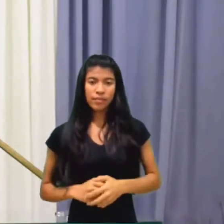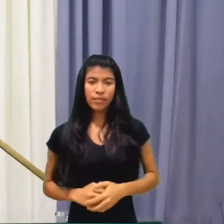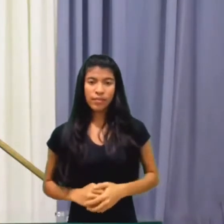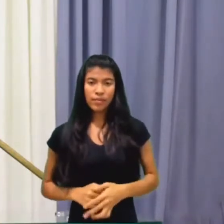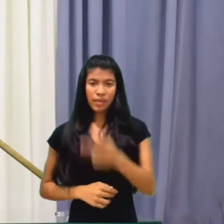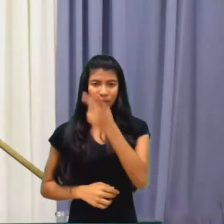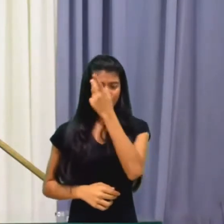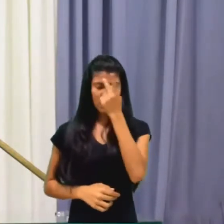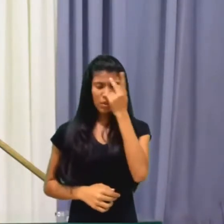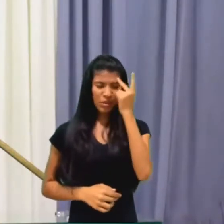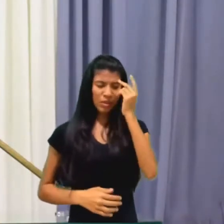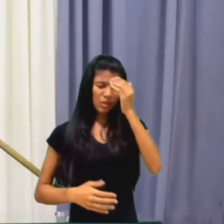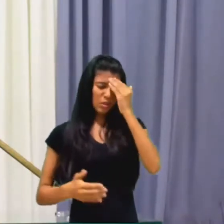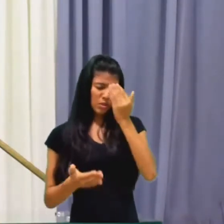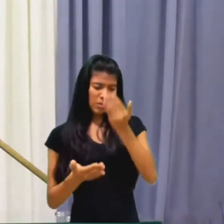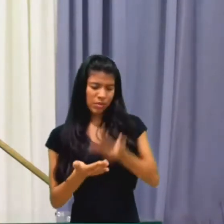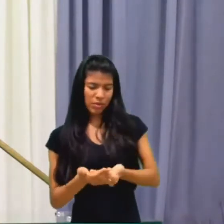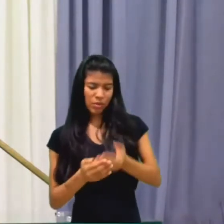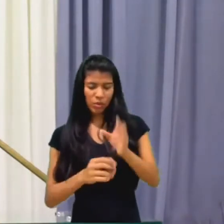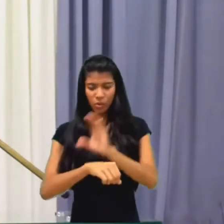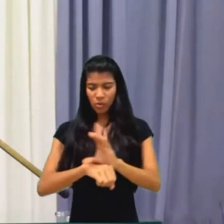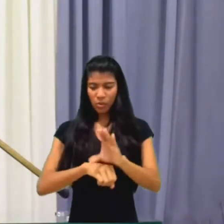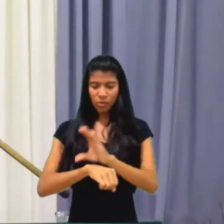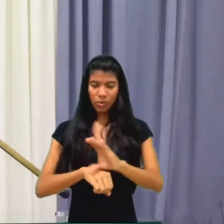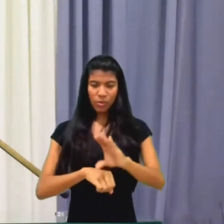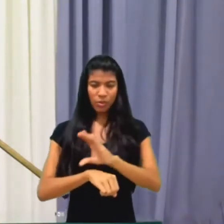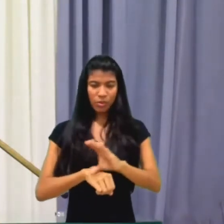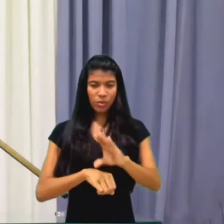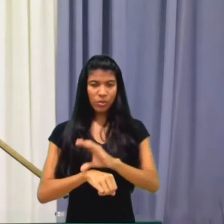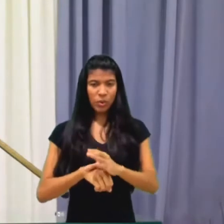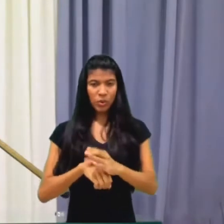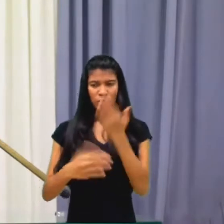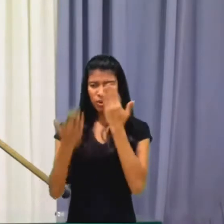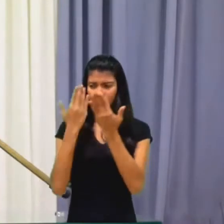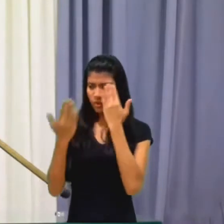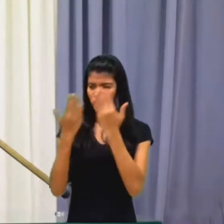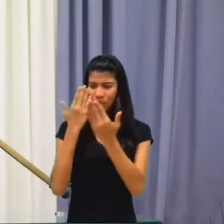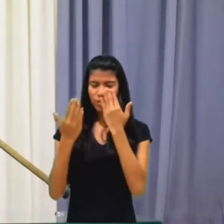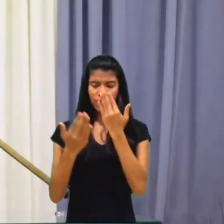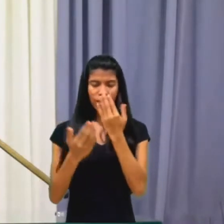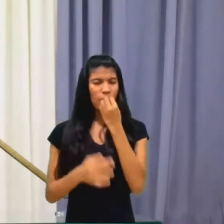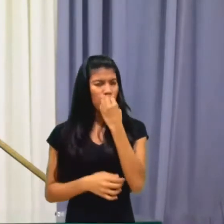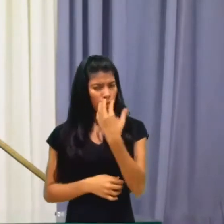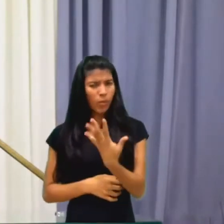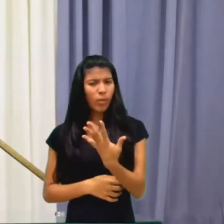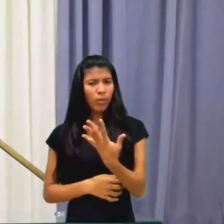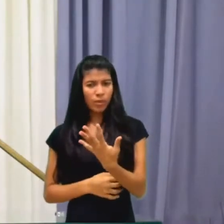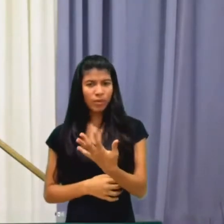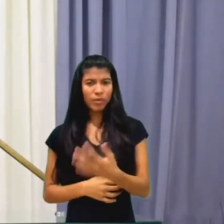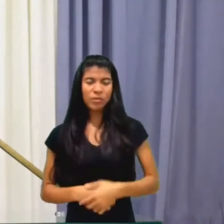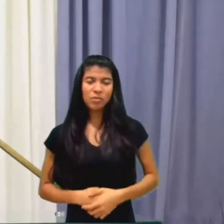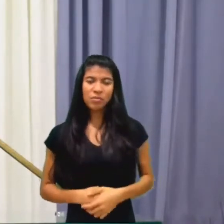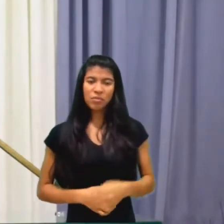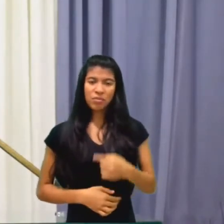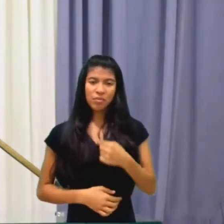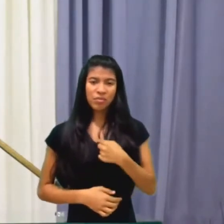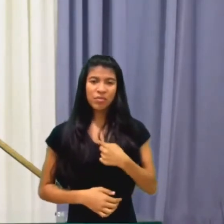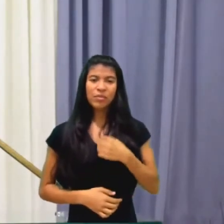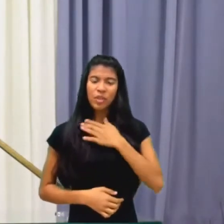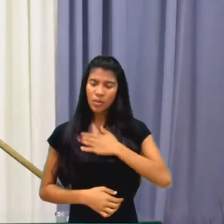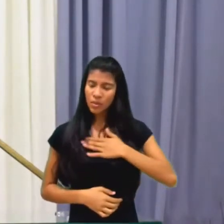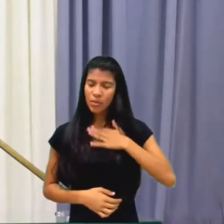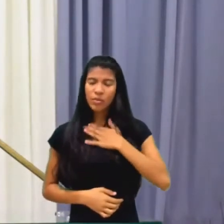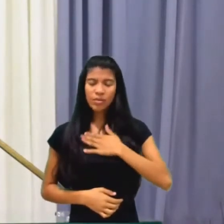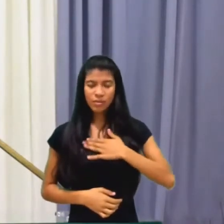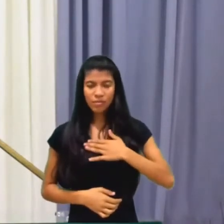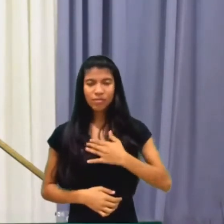seu curso de psicologia. É muito bom. E eu aplaudo os